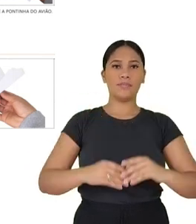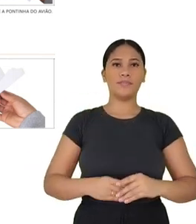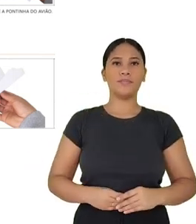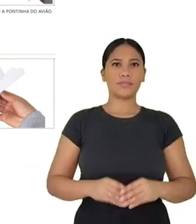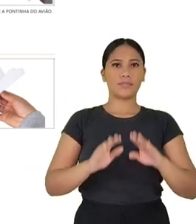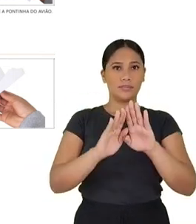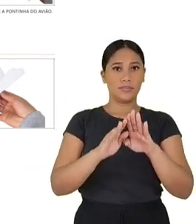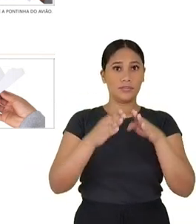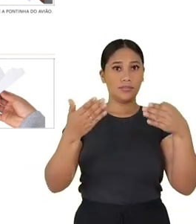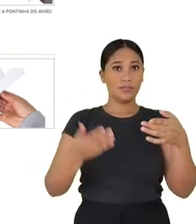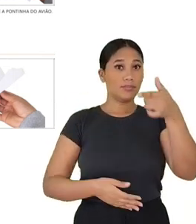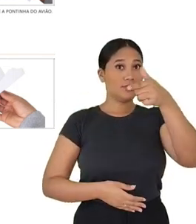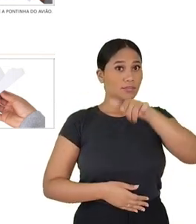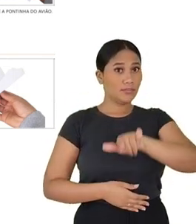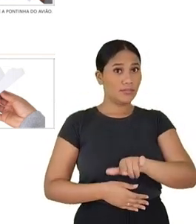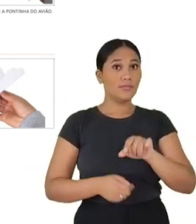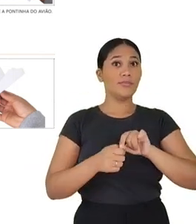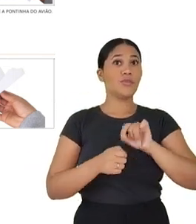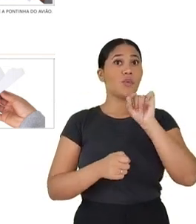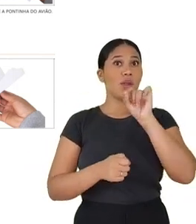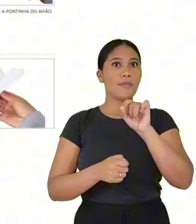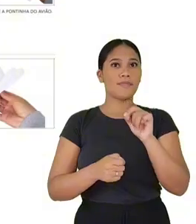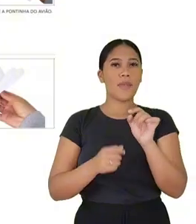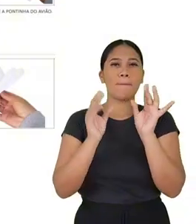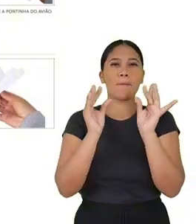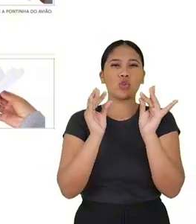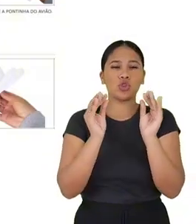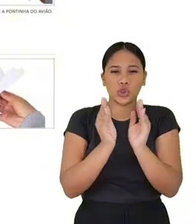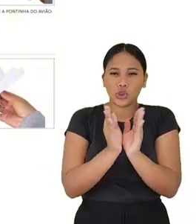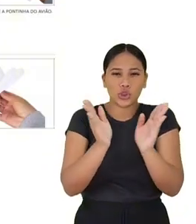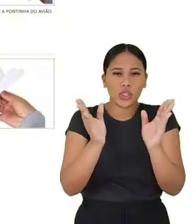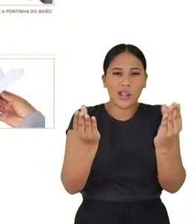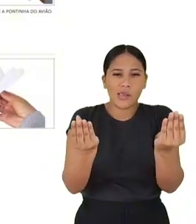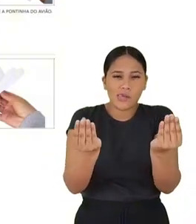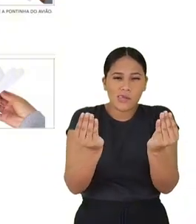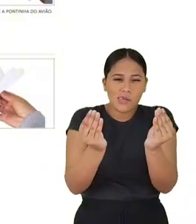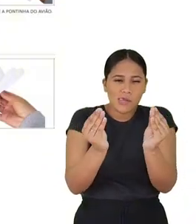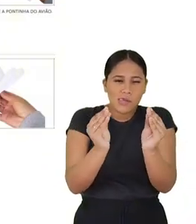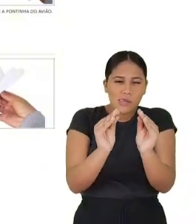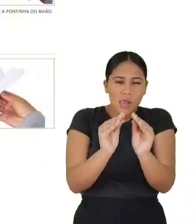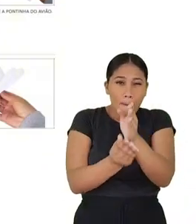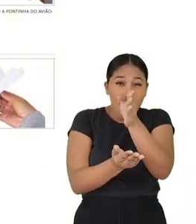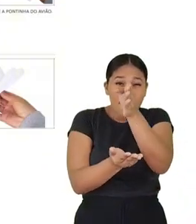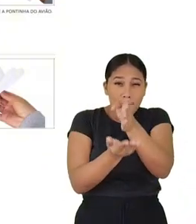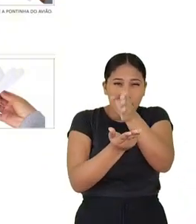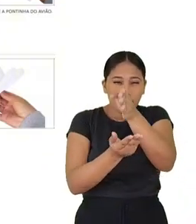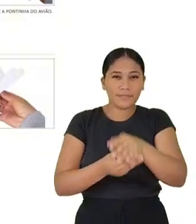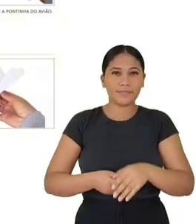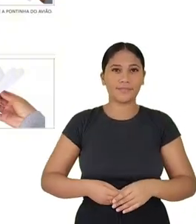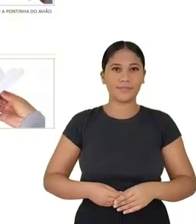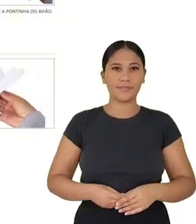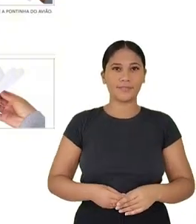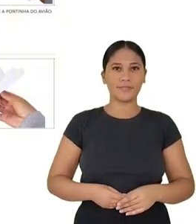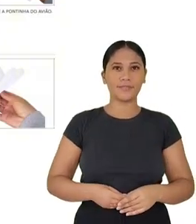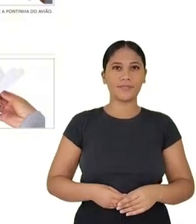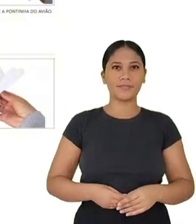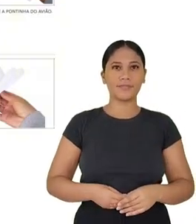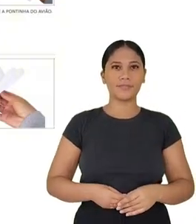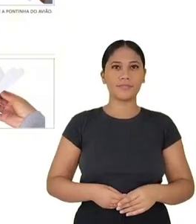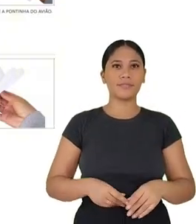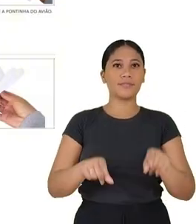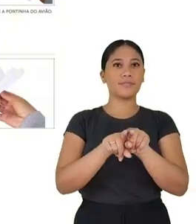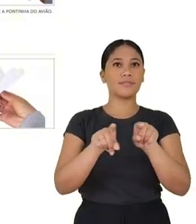retângulo. Passo 3. Abra novamente o retângulo e dobre as pontinhas até a linha do